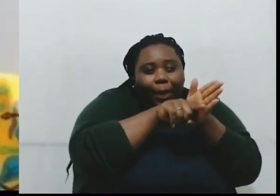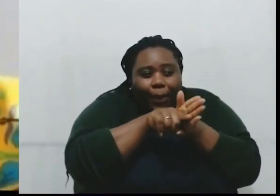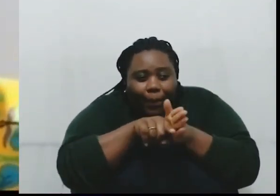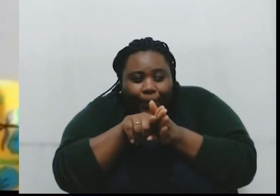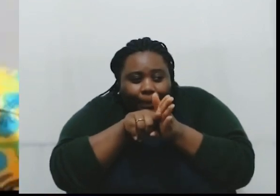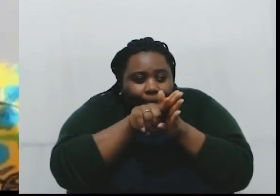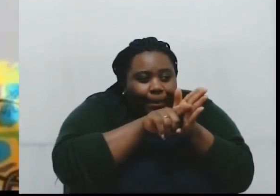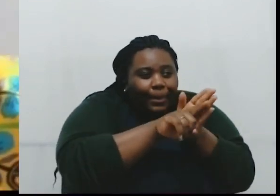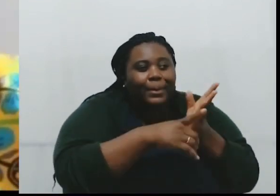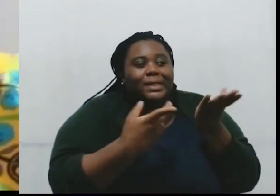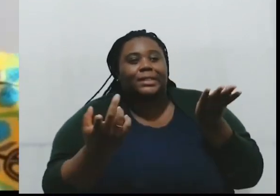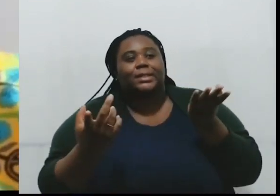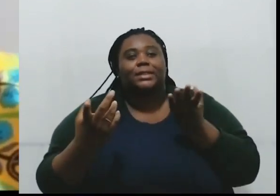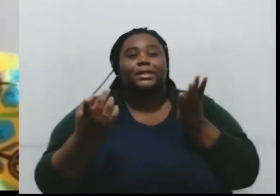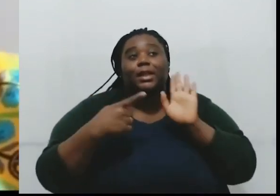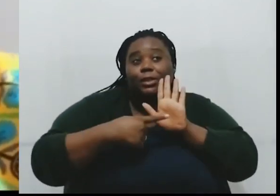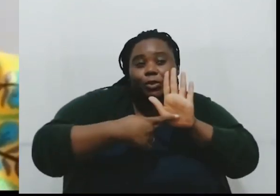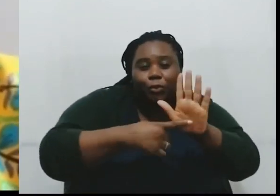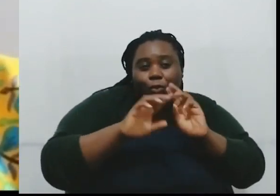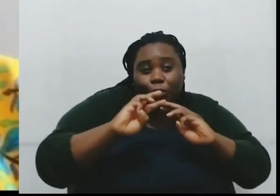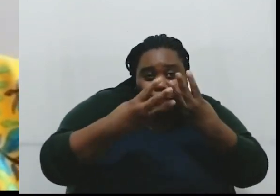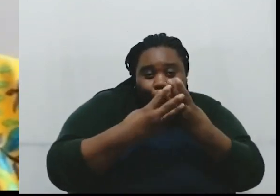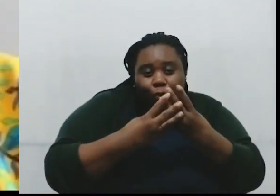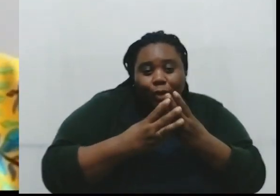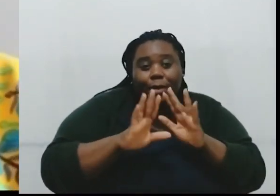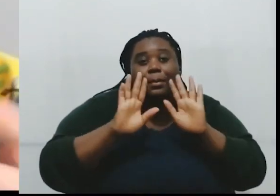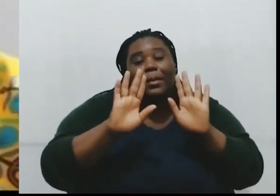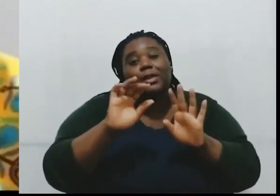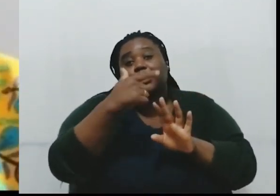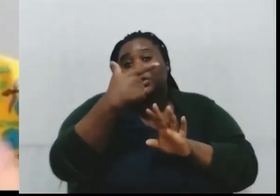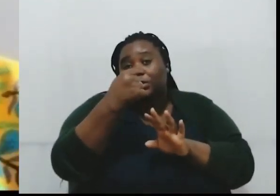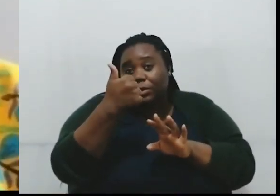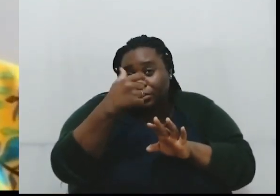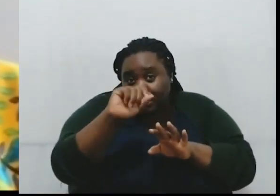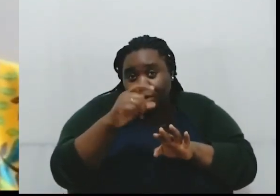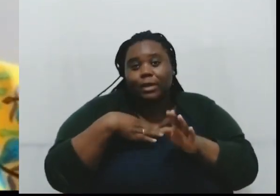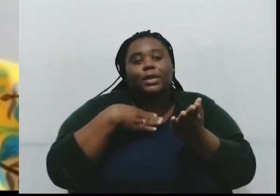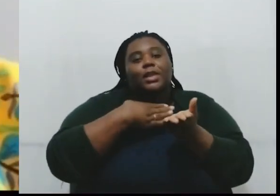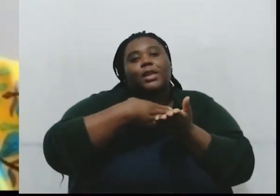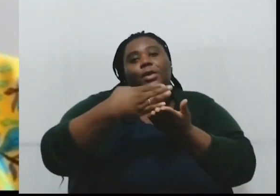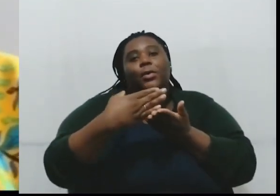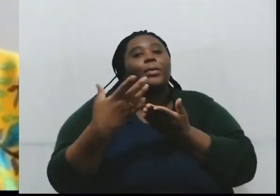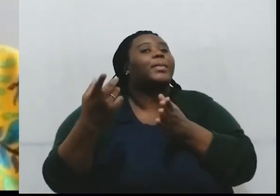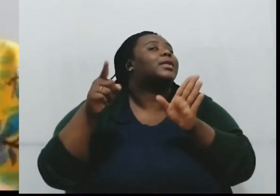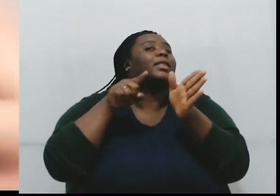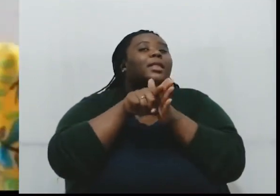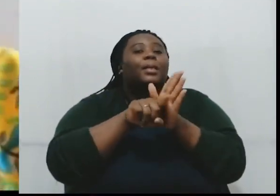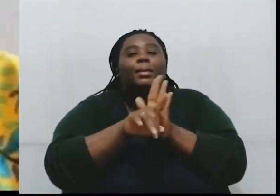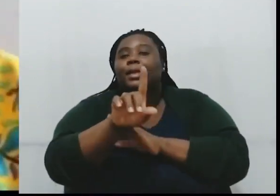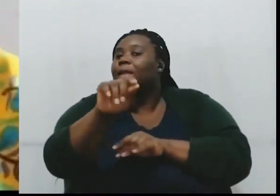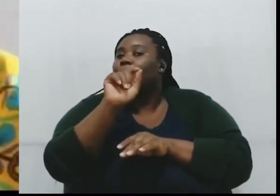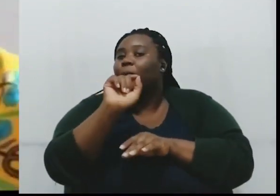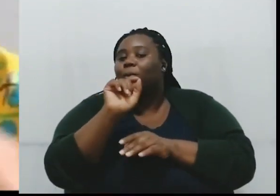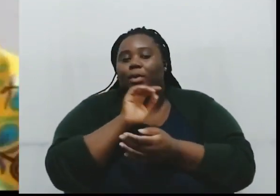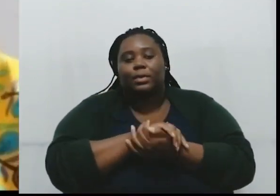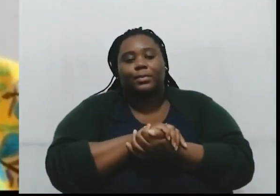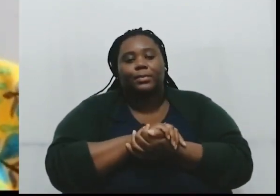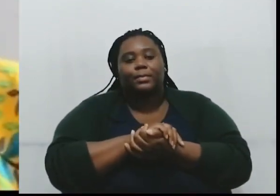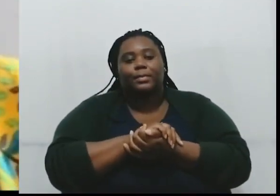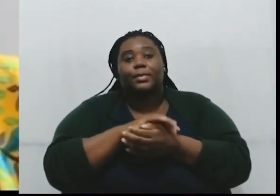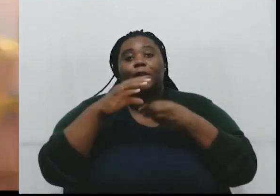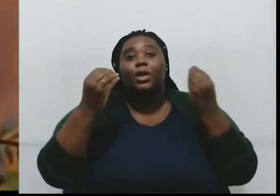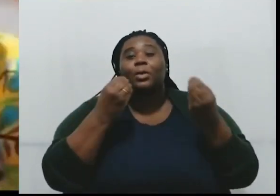aí em 2010 eu começo a pesquisar o que seria essa coisa pesquisar homossexualidade, um teatro